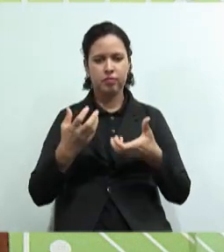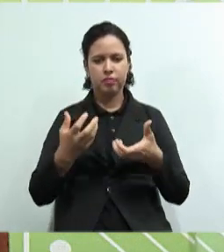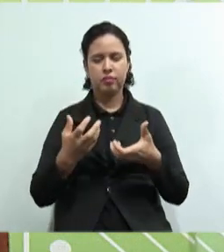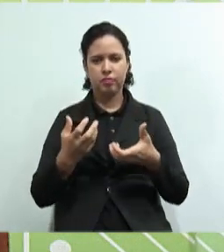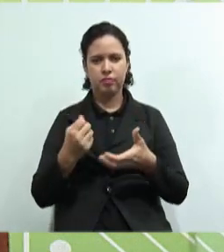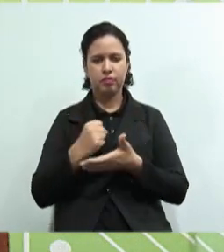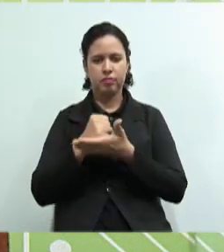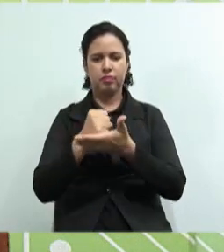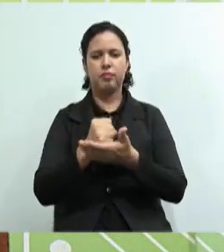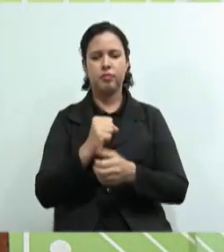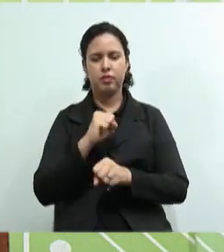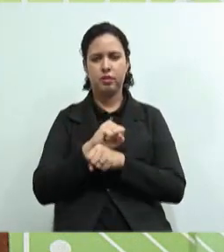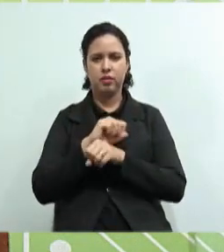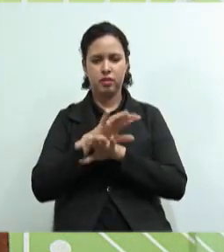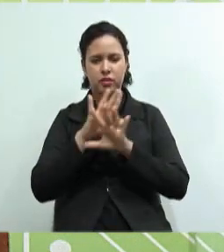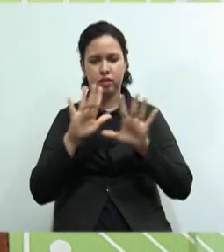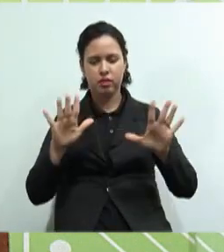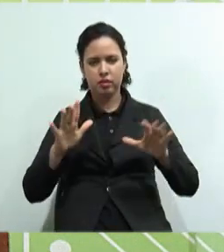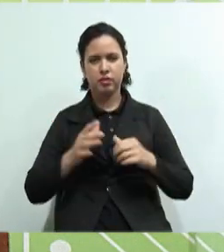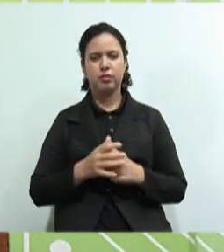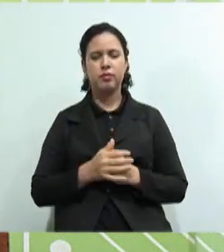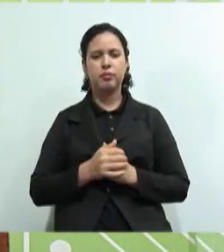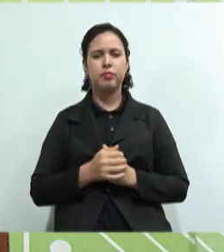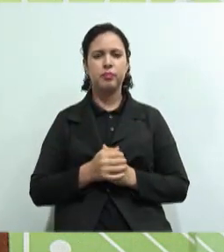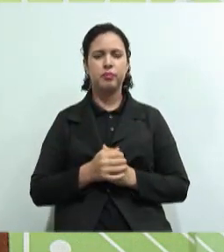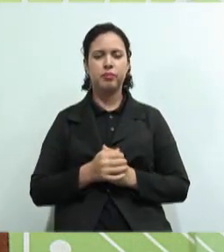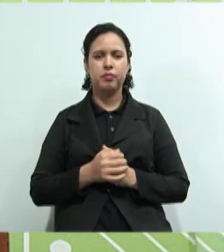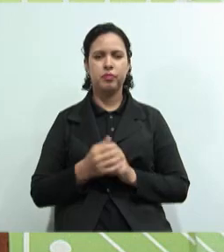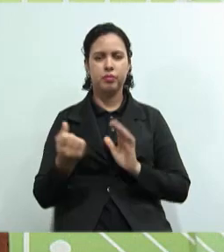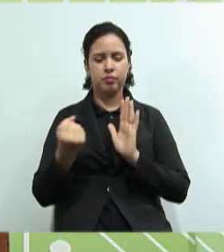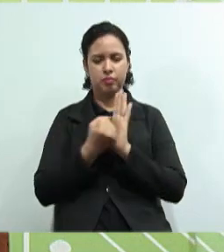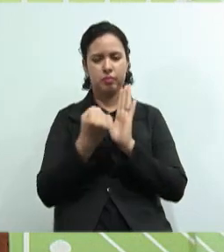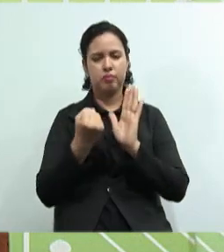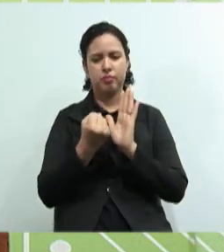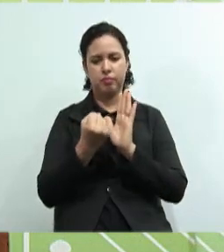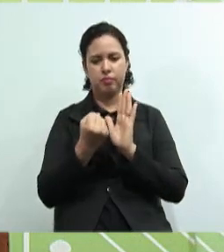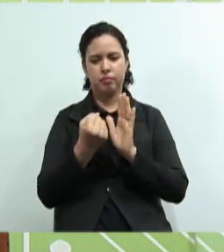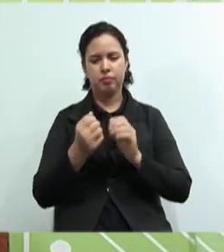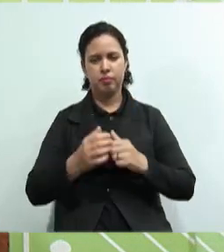clara a informação de demanda. E para ele fica melhor o preço que ele vai receber.